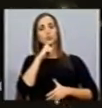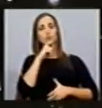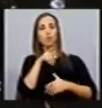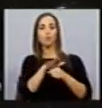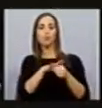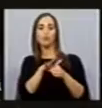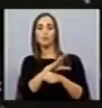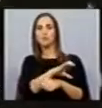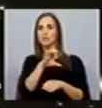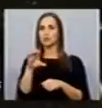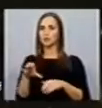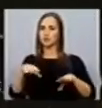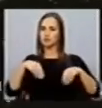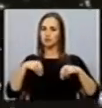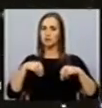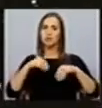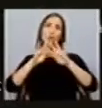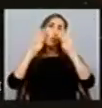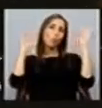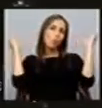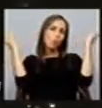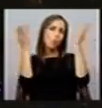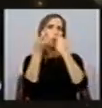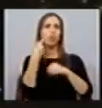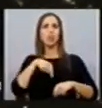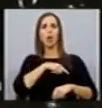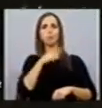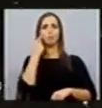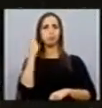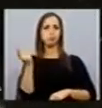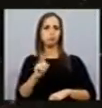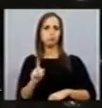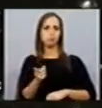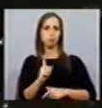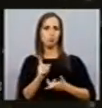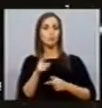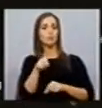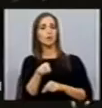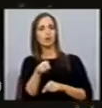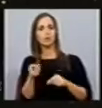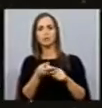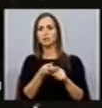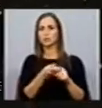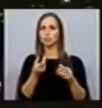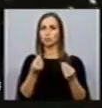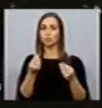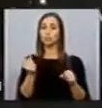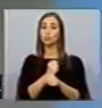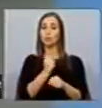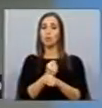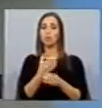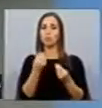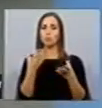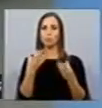aceitável sobre todo o universo que nós não conhecemos. E, portanto, é um valor que não deixa de ser muito interessante. Olha, muito trabalho para os astrónomos,